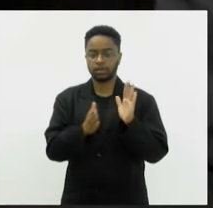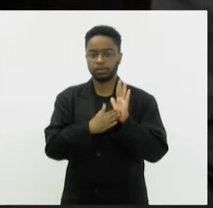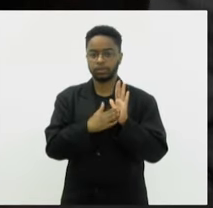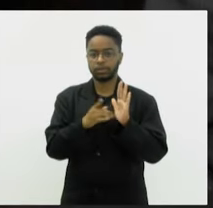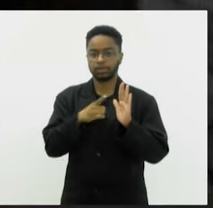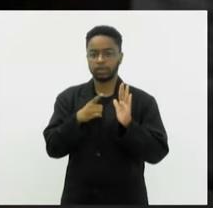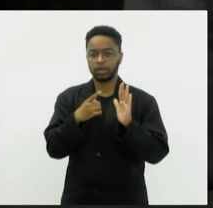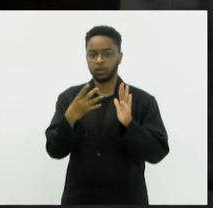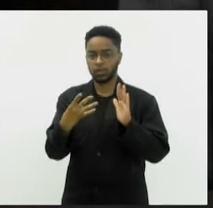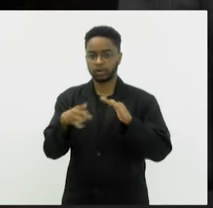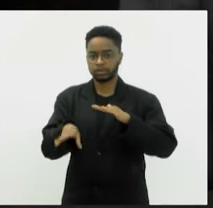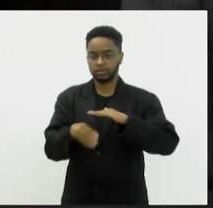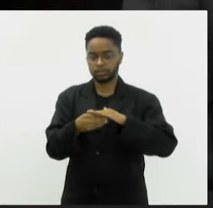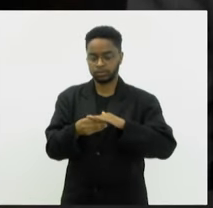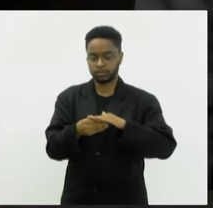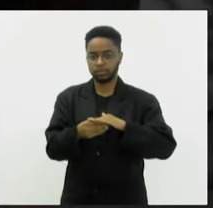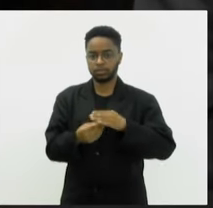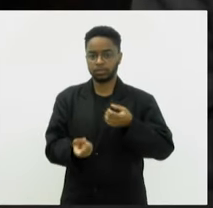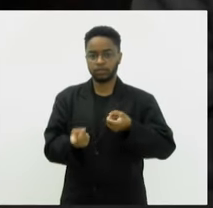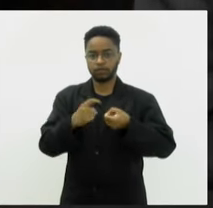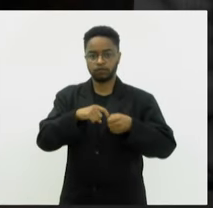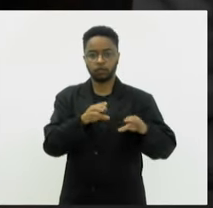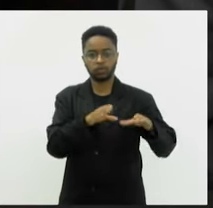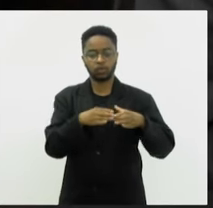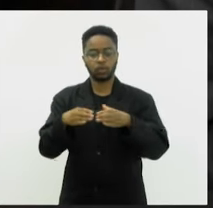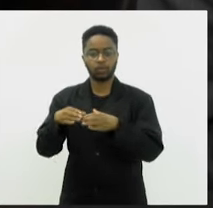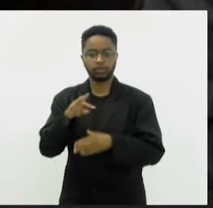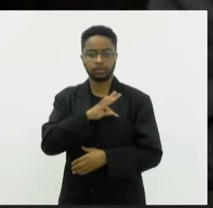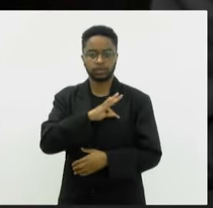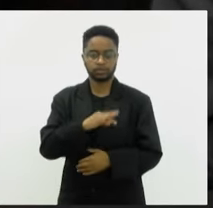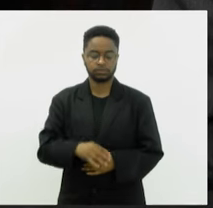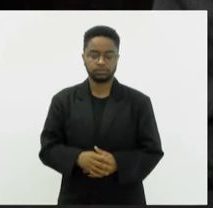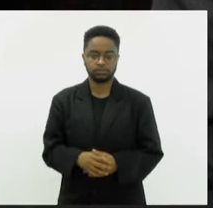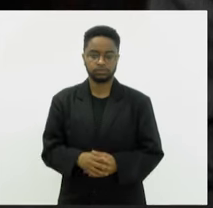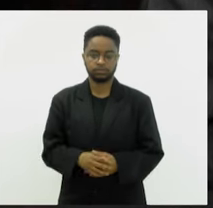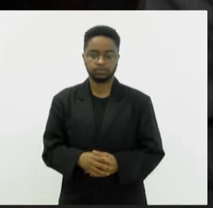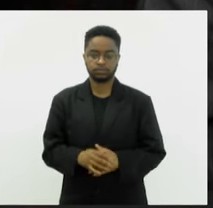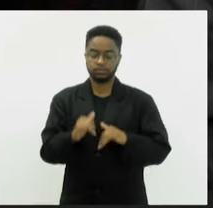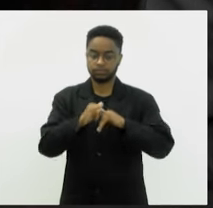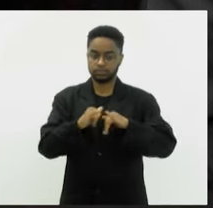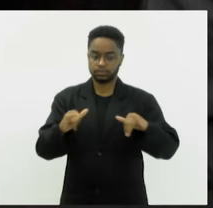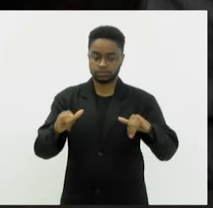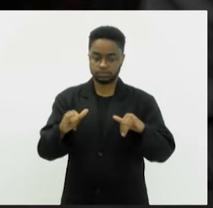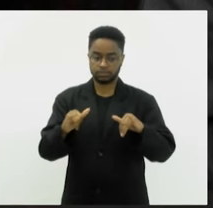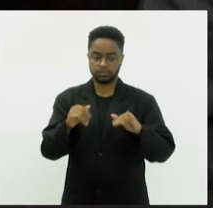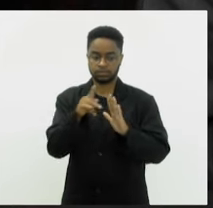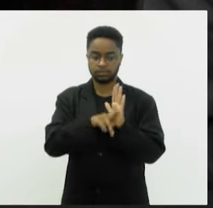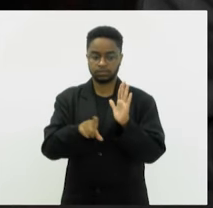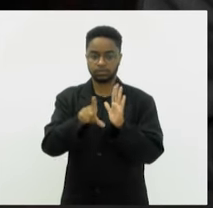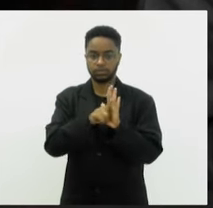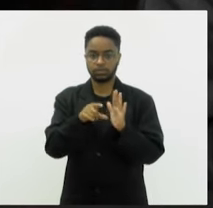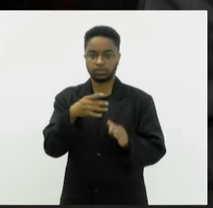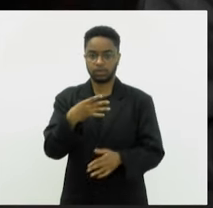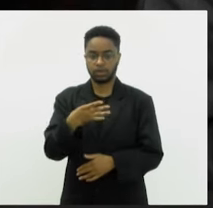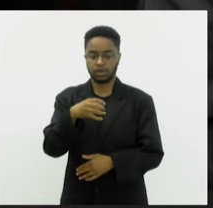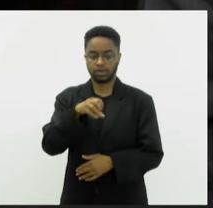proposta recebeu 4 emendas e retorna às comissões técnicas. Anuncio, projeto de lei